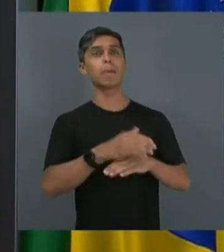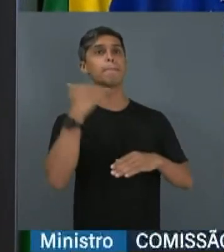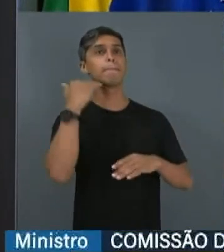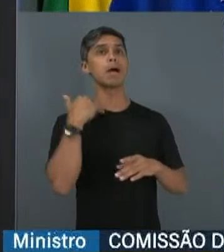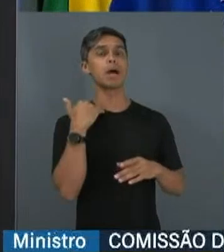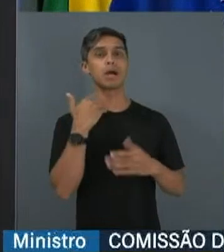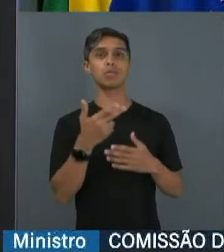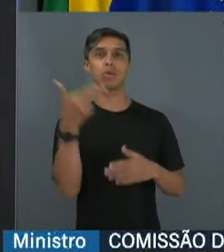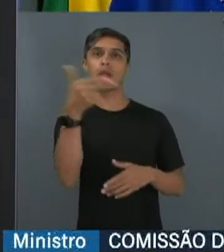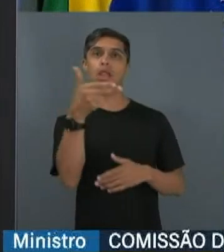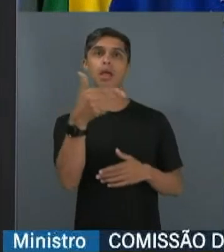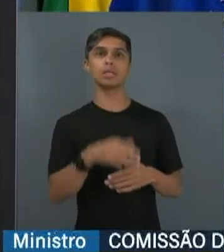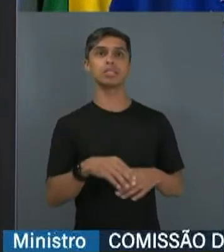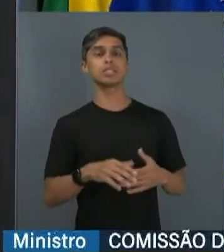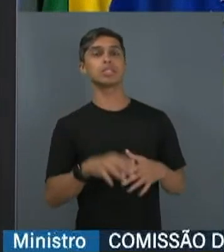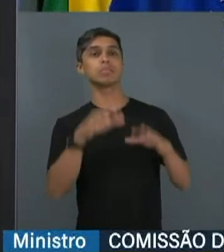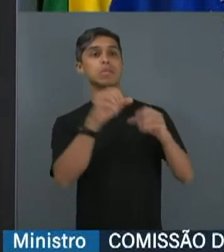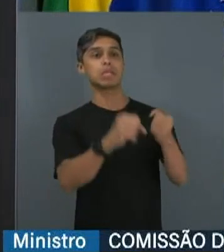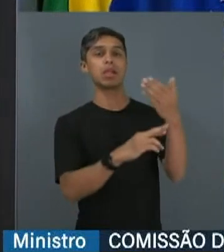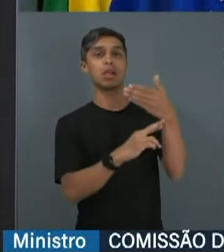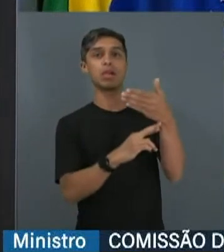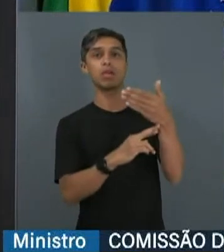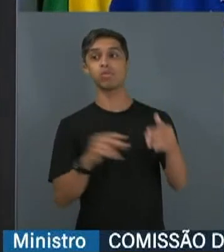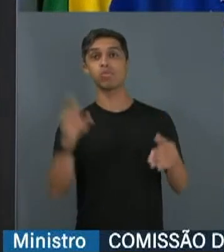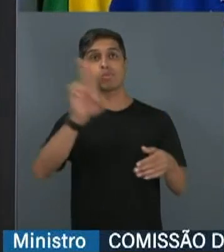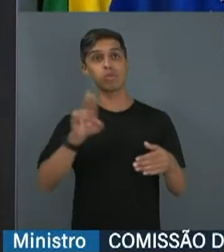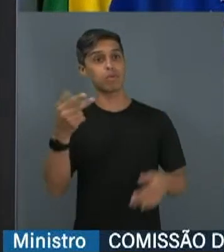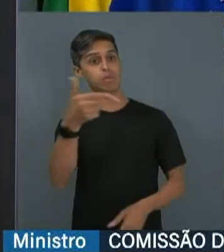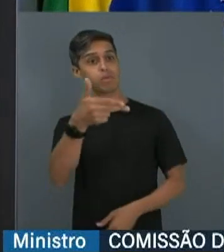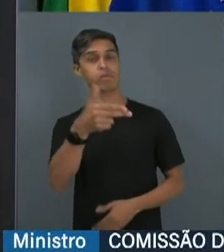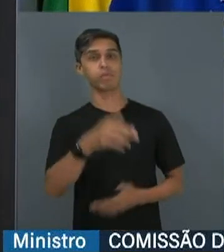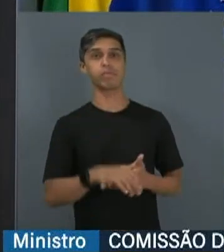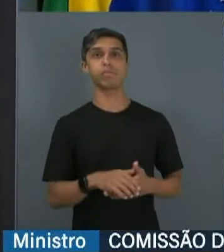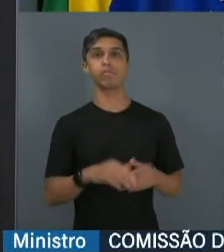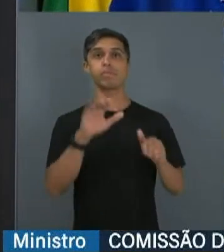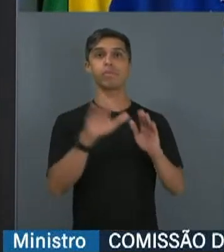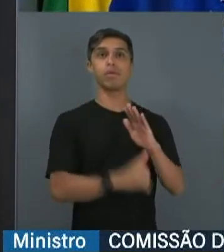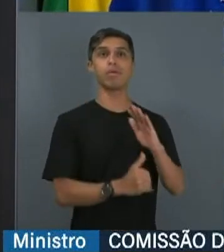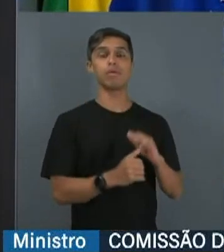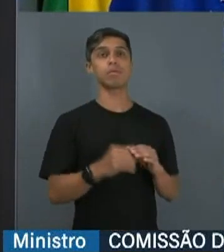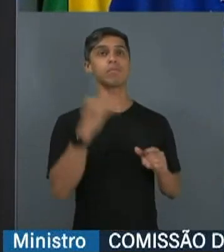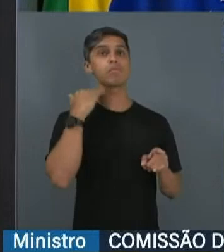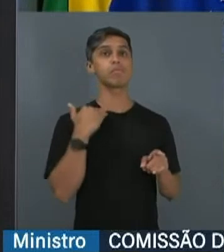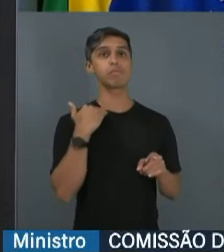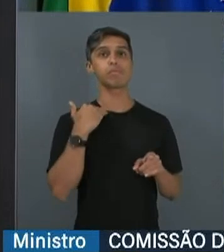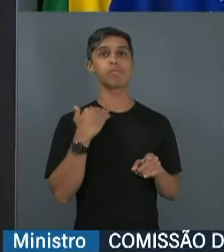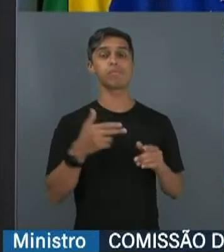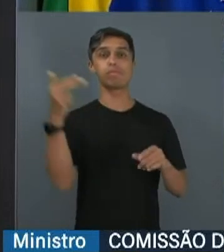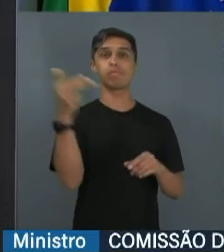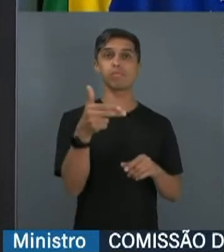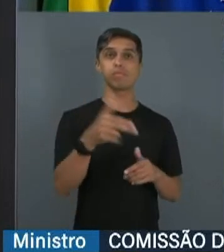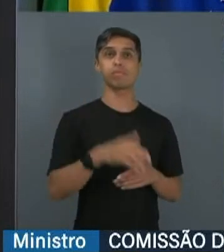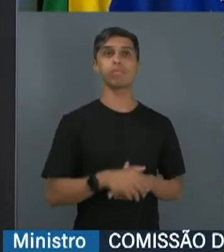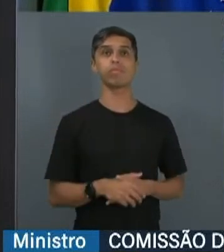sequestraram embaixador com arma, roubaram bancos, assaltaram.